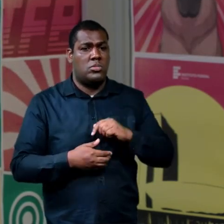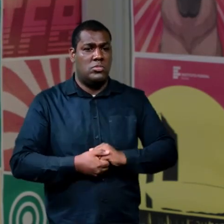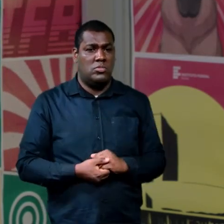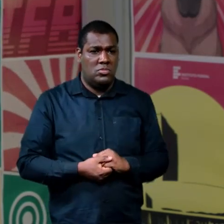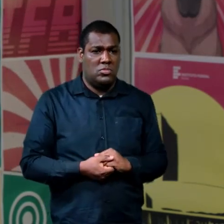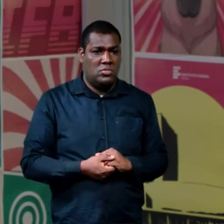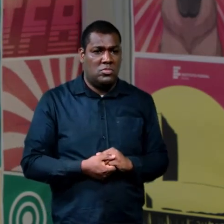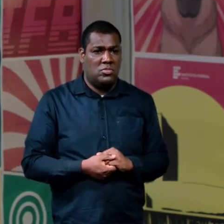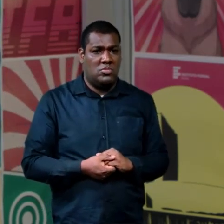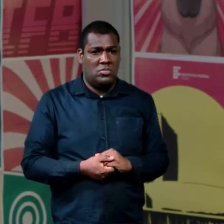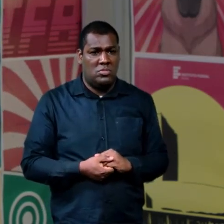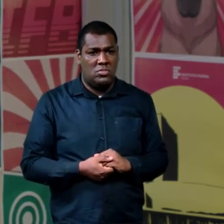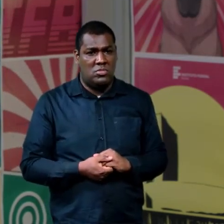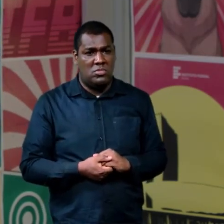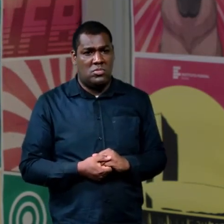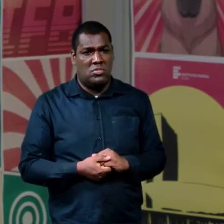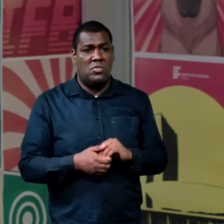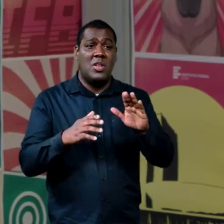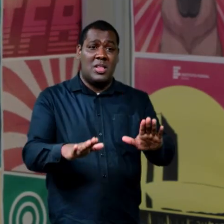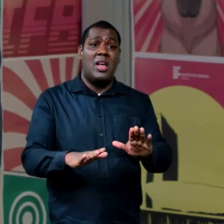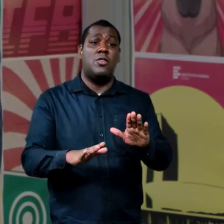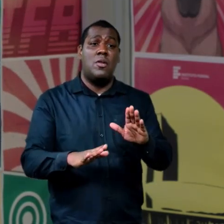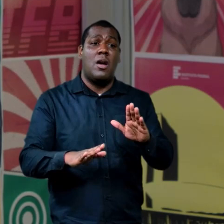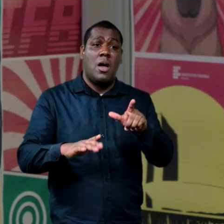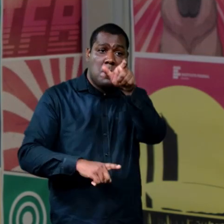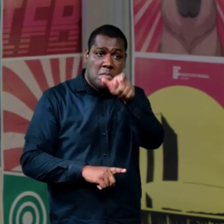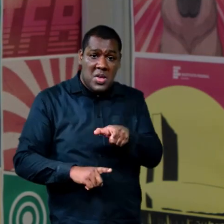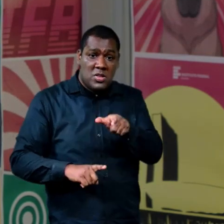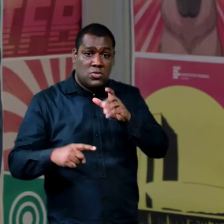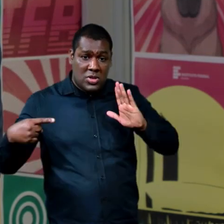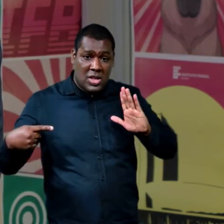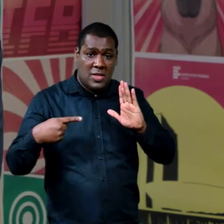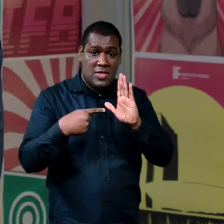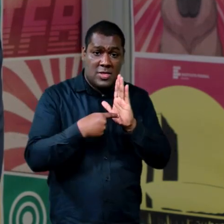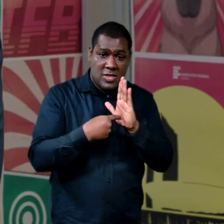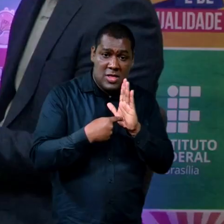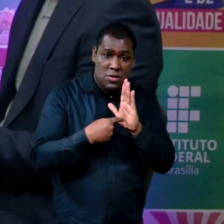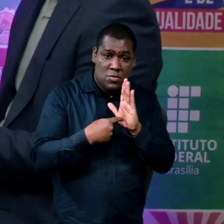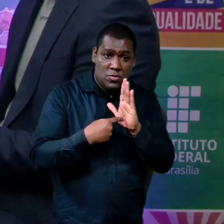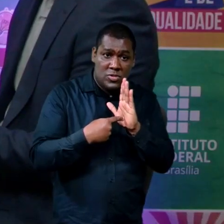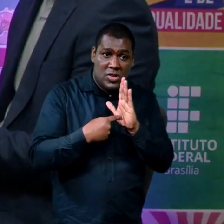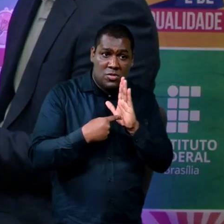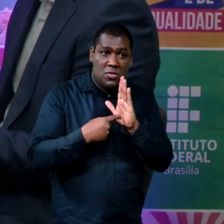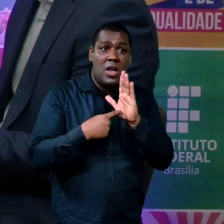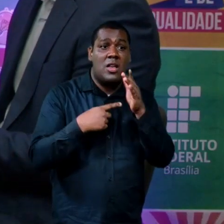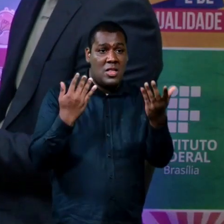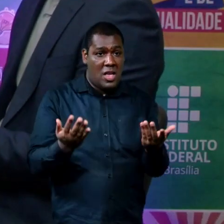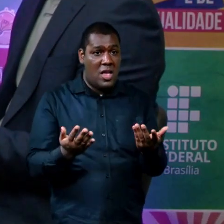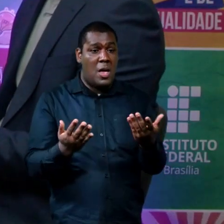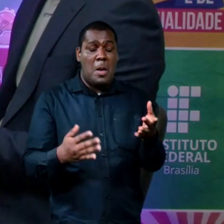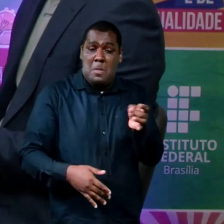da própria pessoa não precisar se identificar, né? Exato. Então isso é muito importante para que as pessoas não tenham